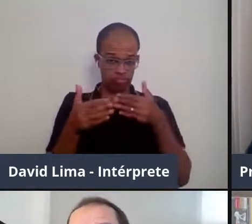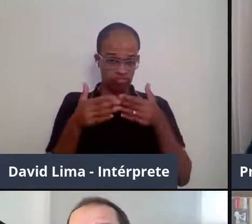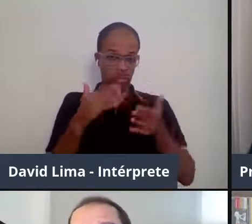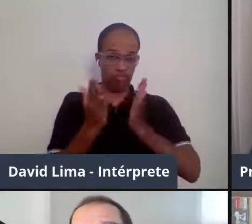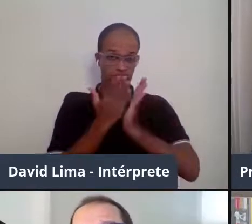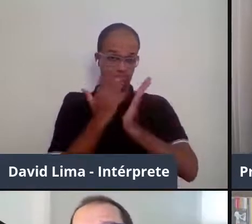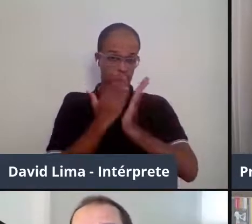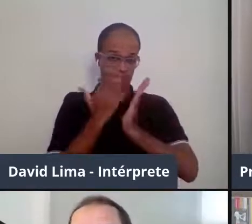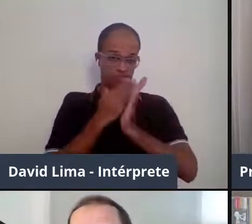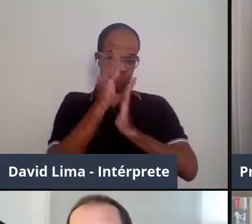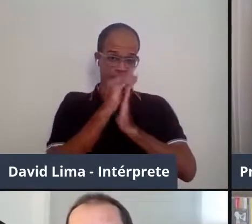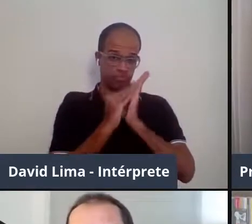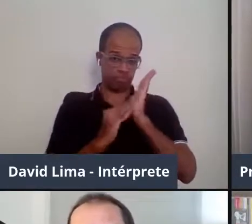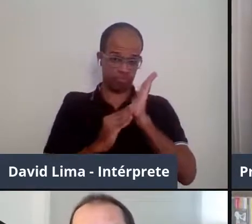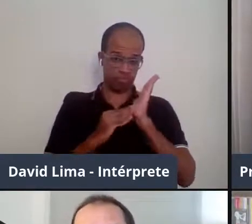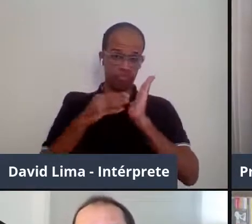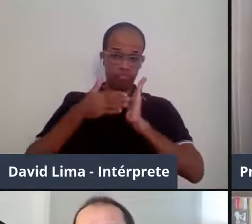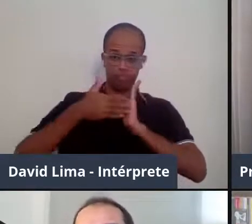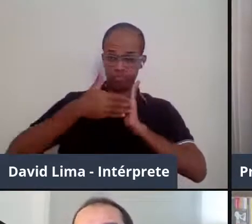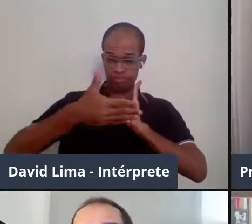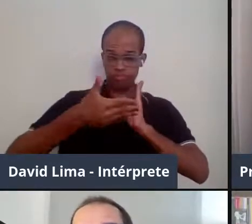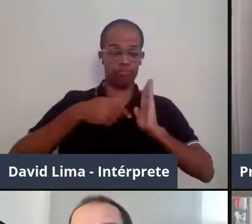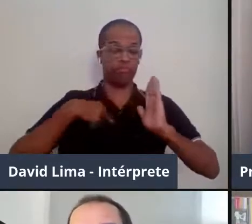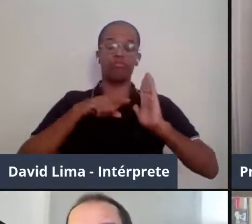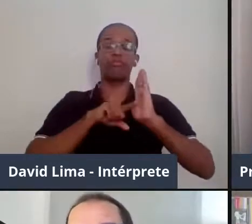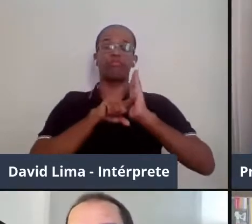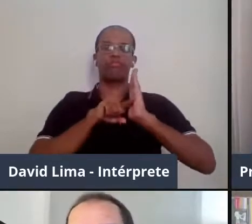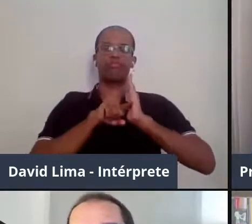manual e, no meio da minha pesquisa,